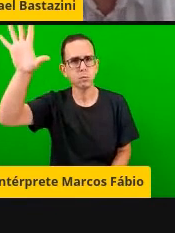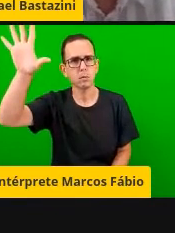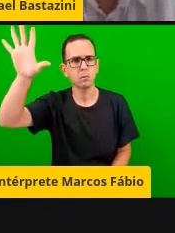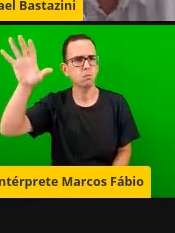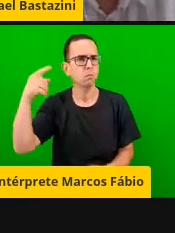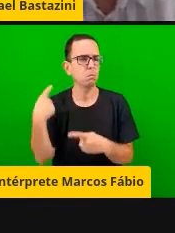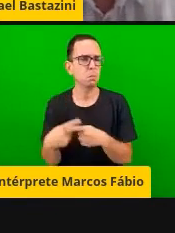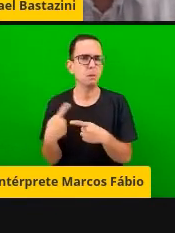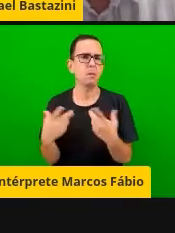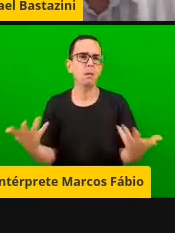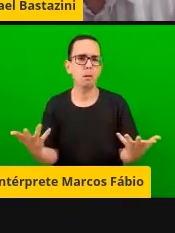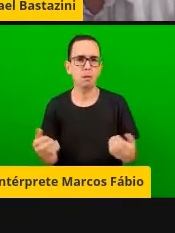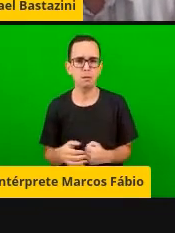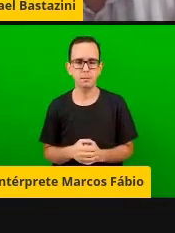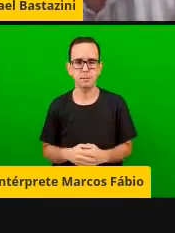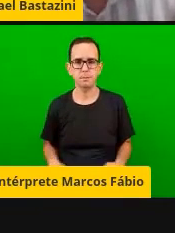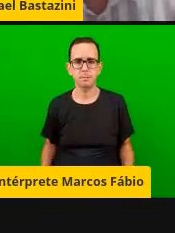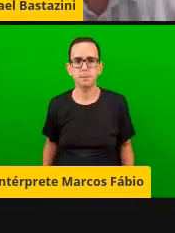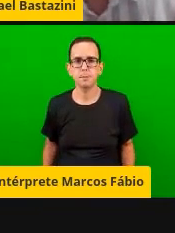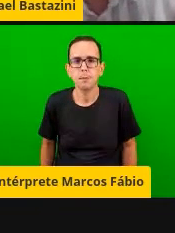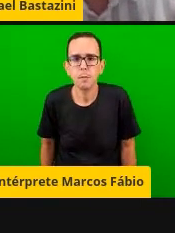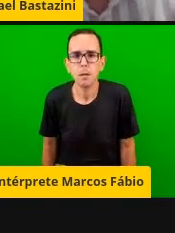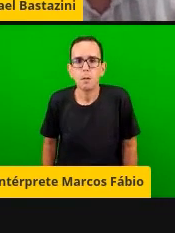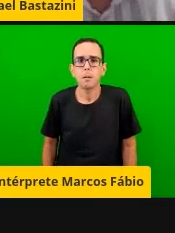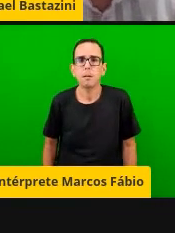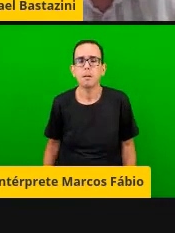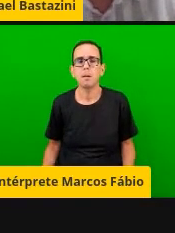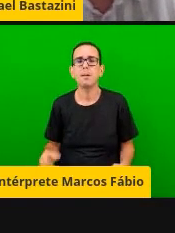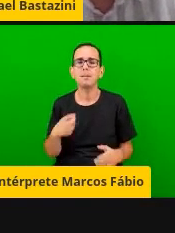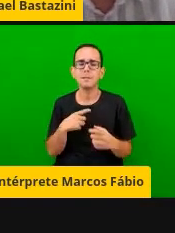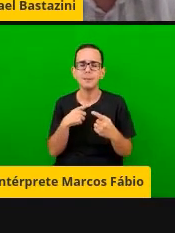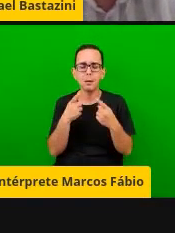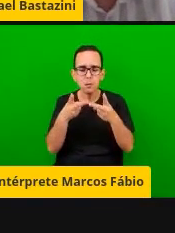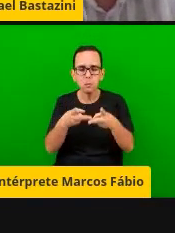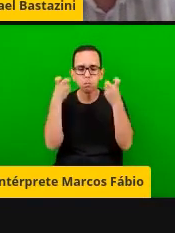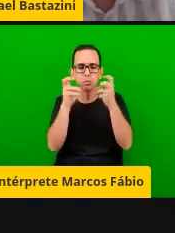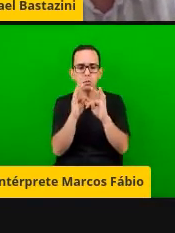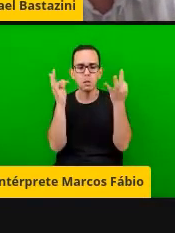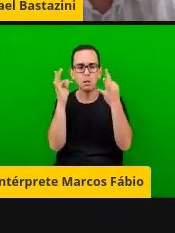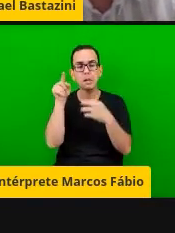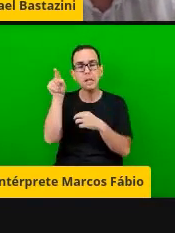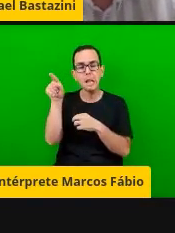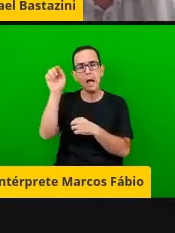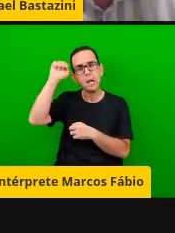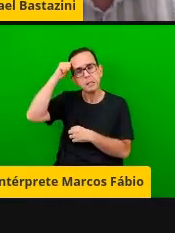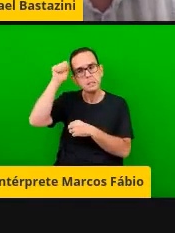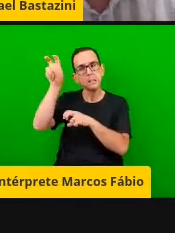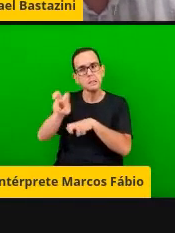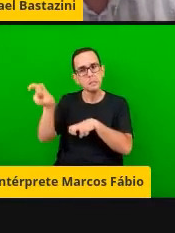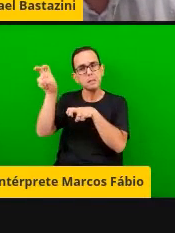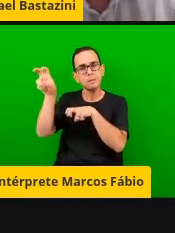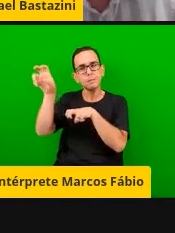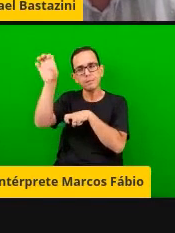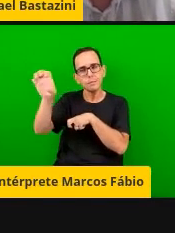enfática no continente africano? Primeiro, há uma carência tecnológica. A agricultura lá ela é baseada na subsistência, com